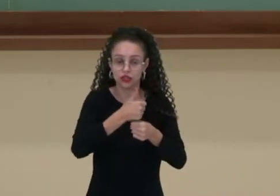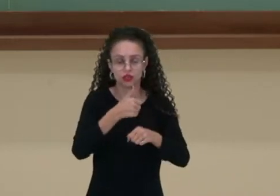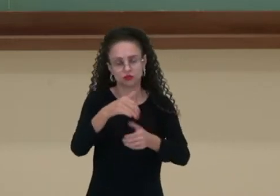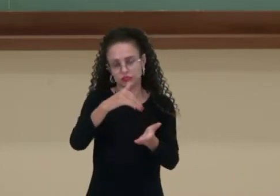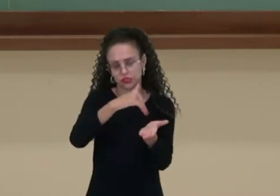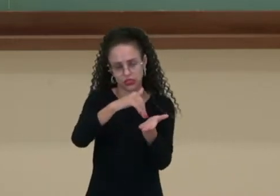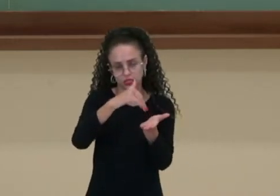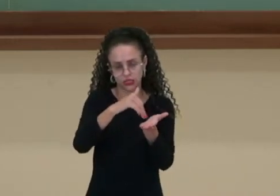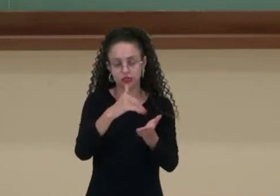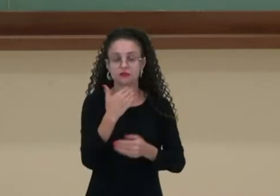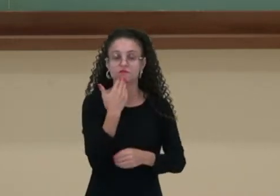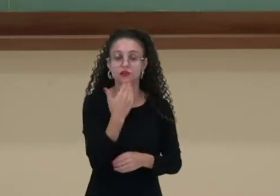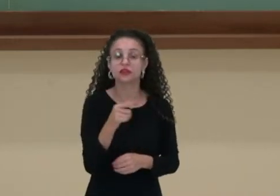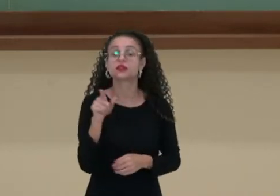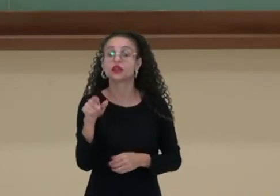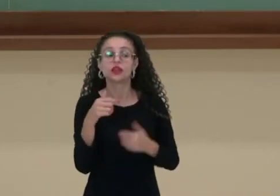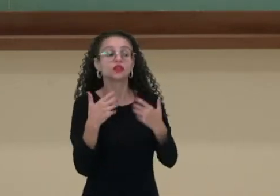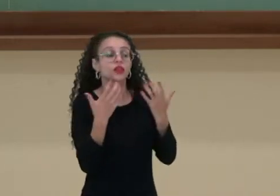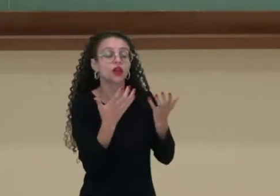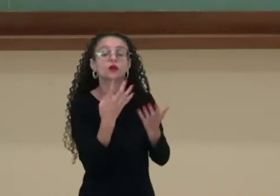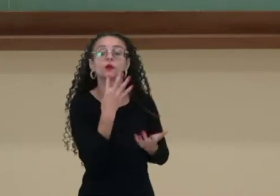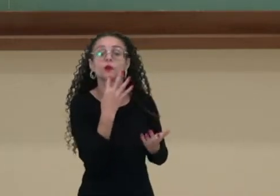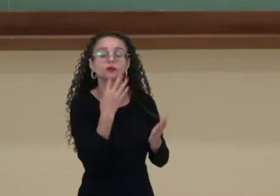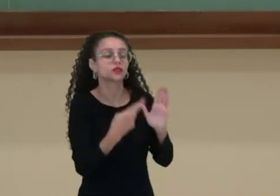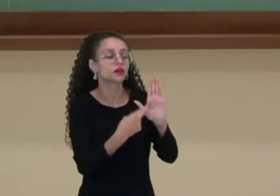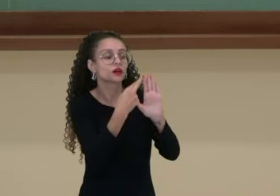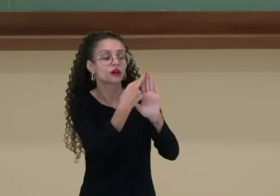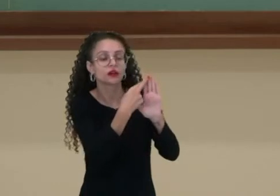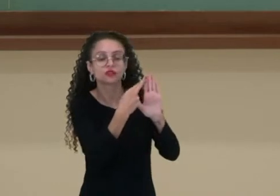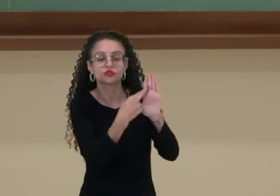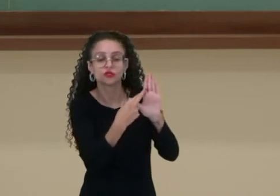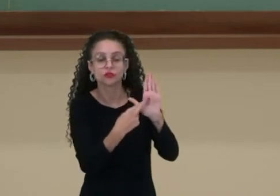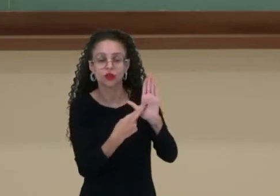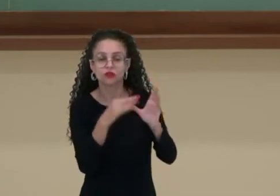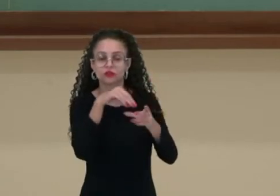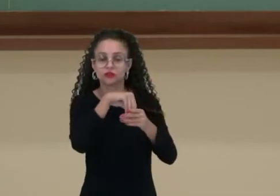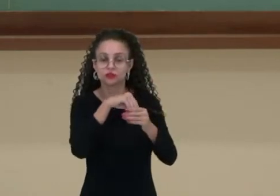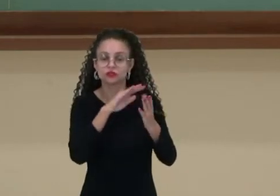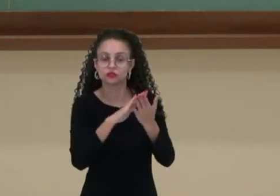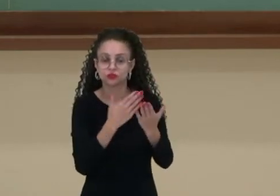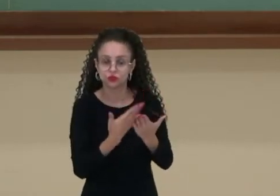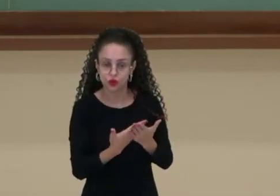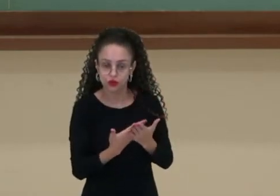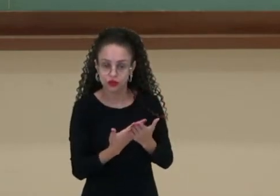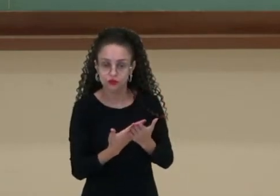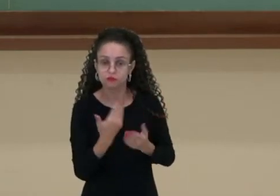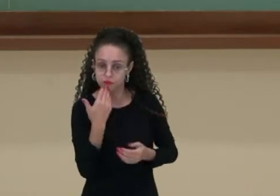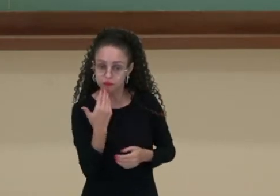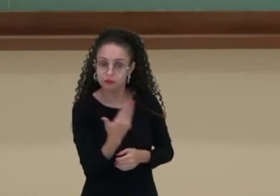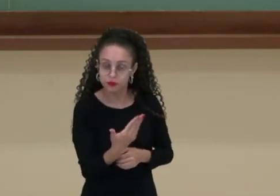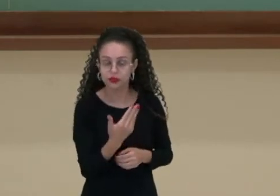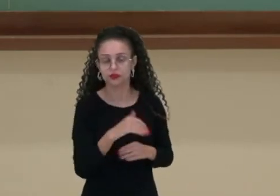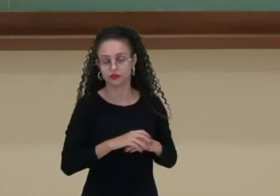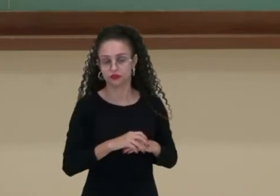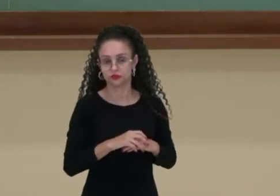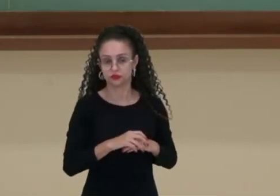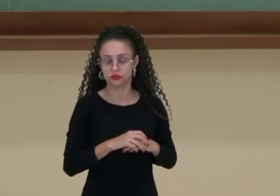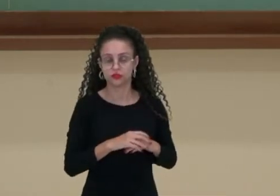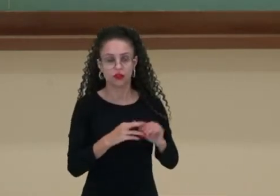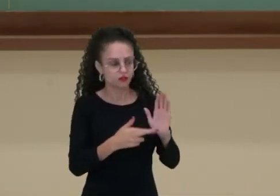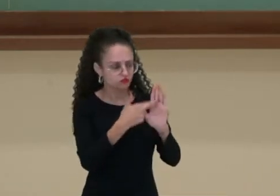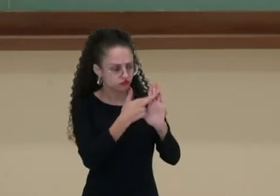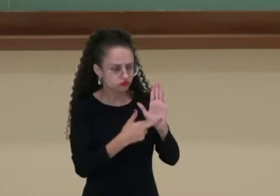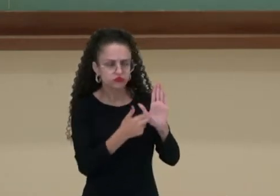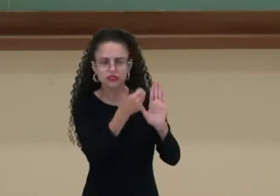secretaria, que vocês gostariam de conhecer o regimento escolar do colégio, onde estão todas